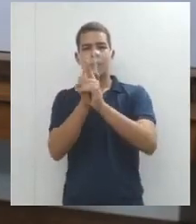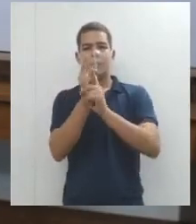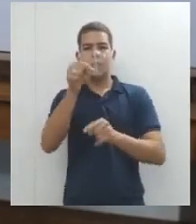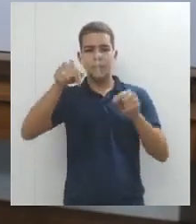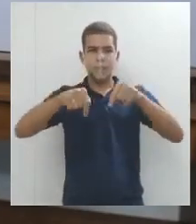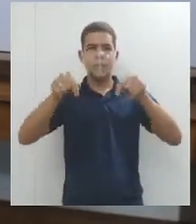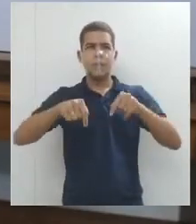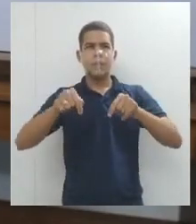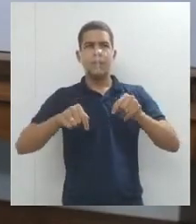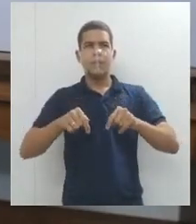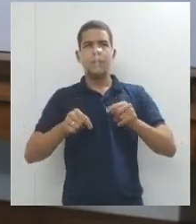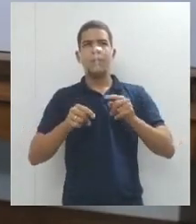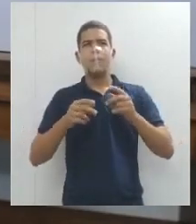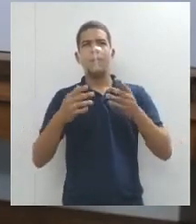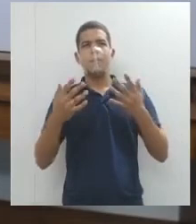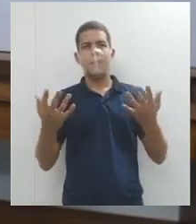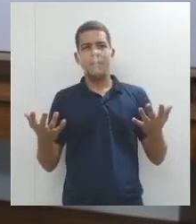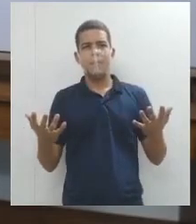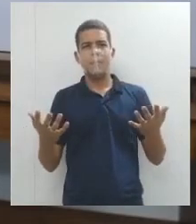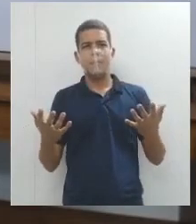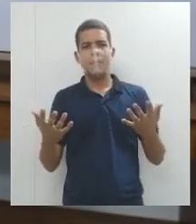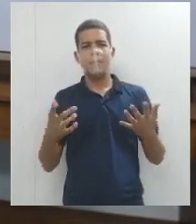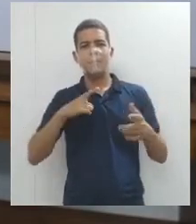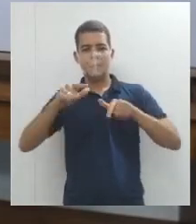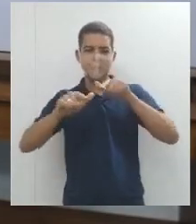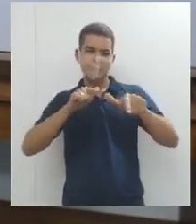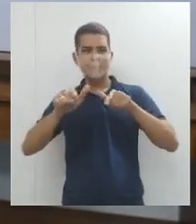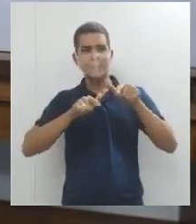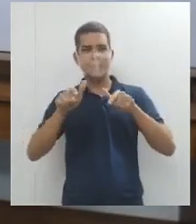aqui para